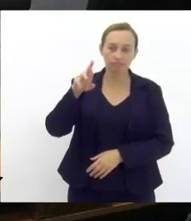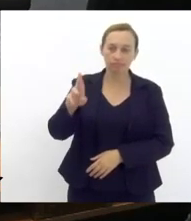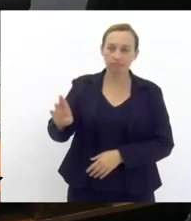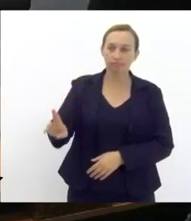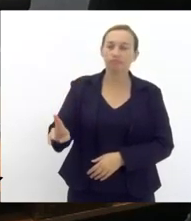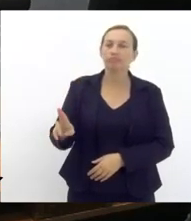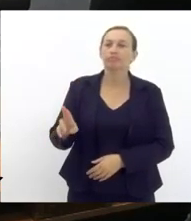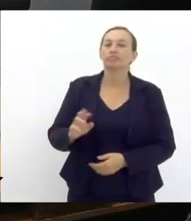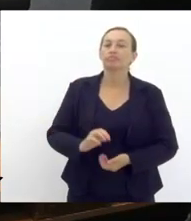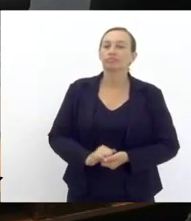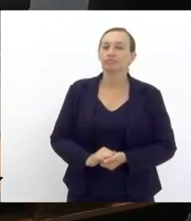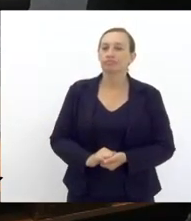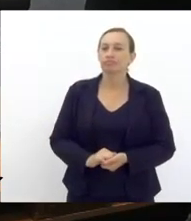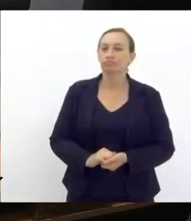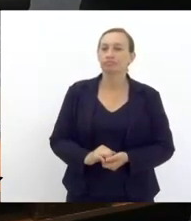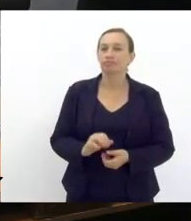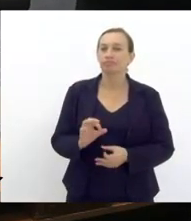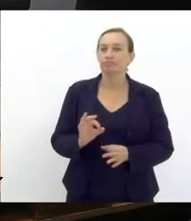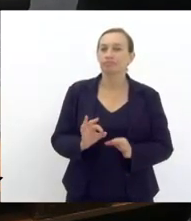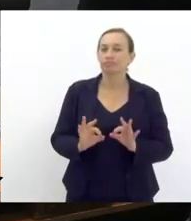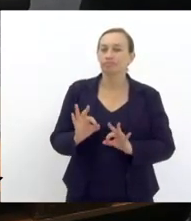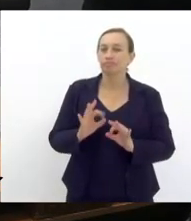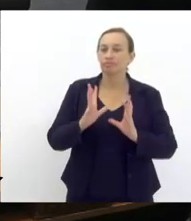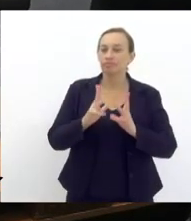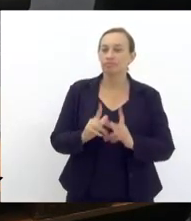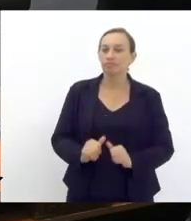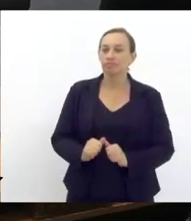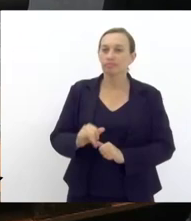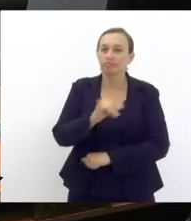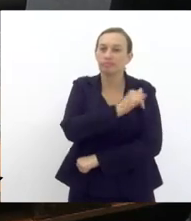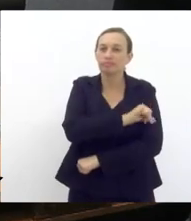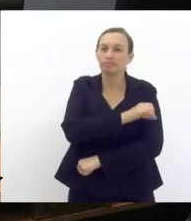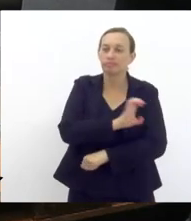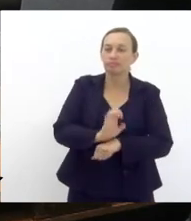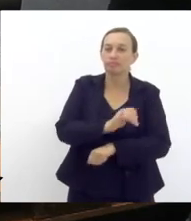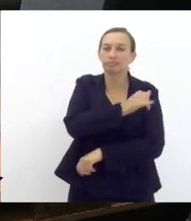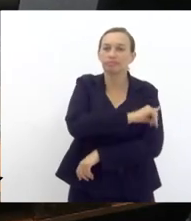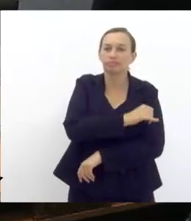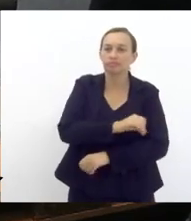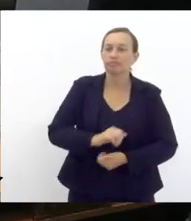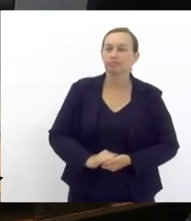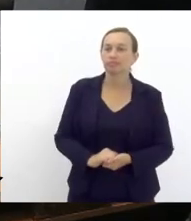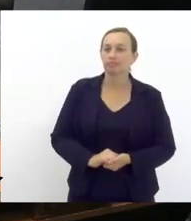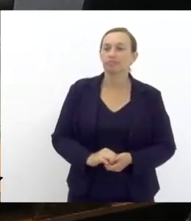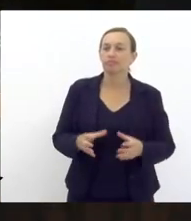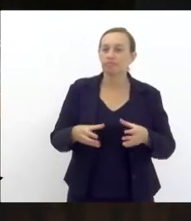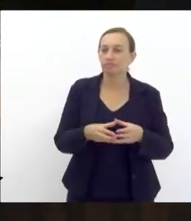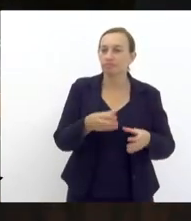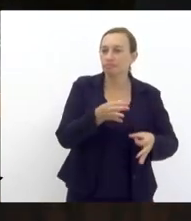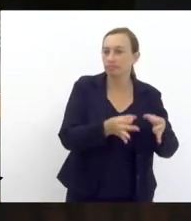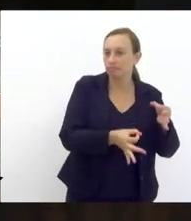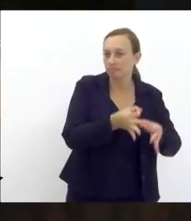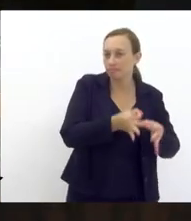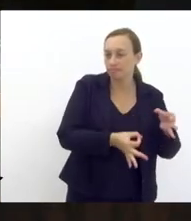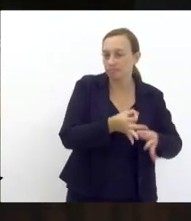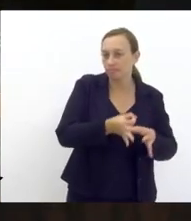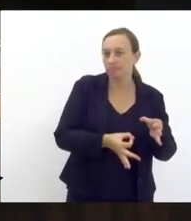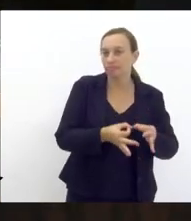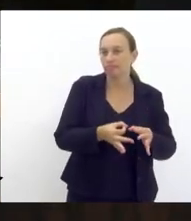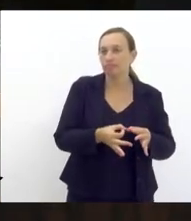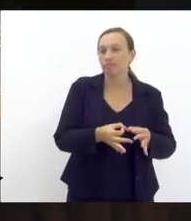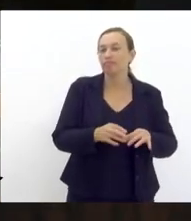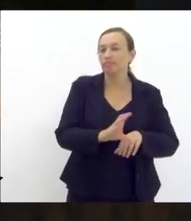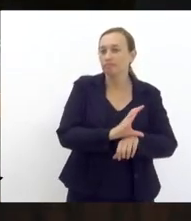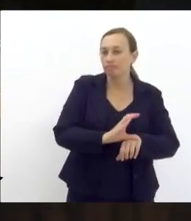que dispõe sobre o programa limpa Rio no âmbito do Estado do Rio de Janeiro parecia das comissões de constituição e justiça pela